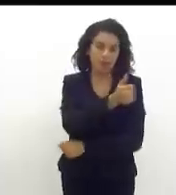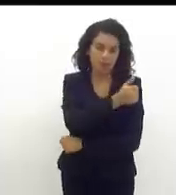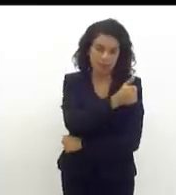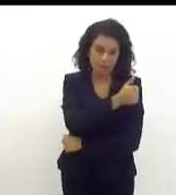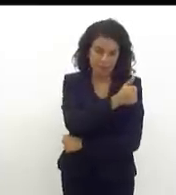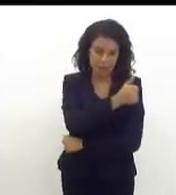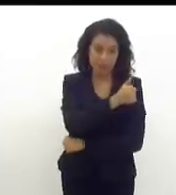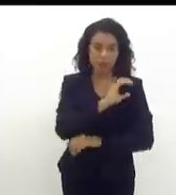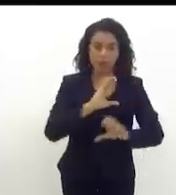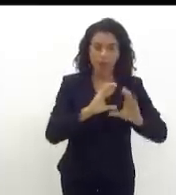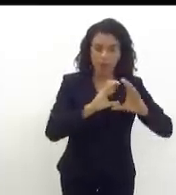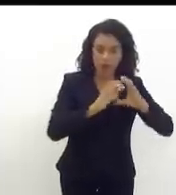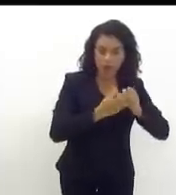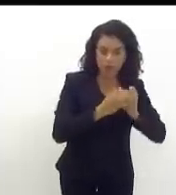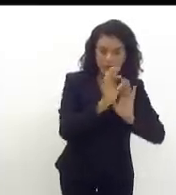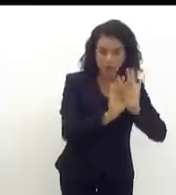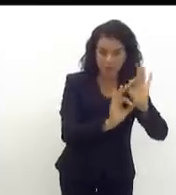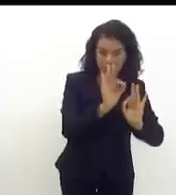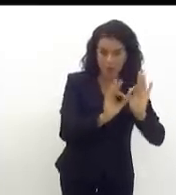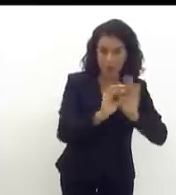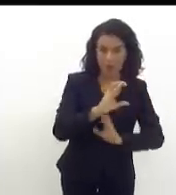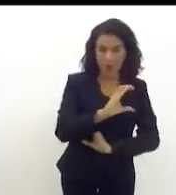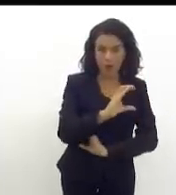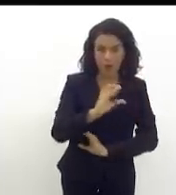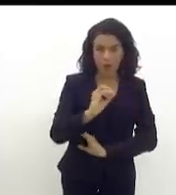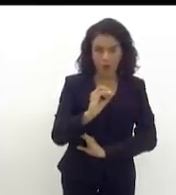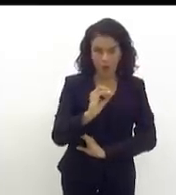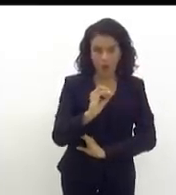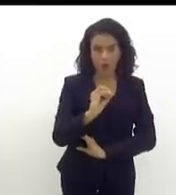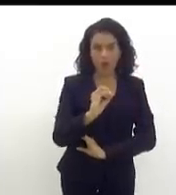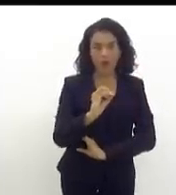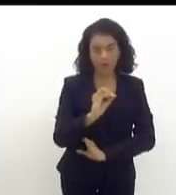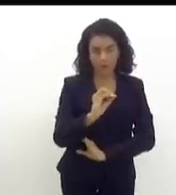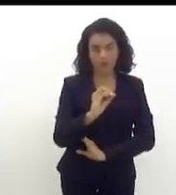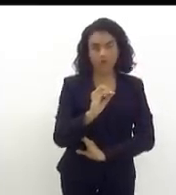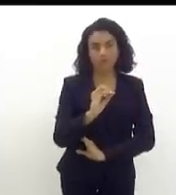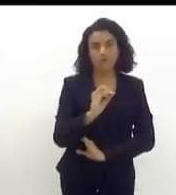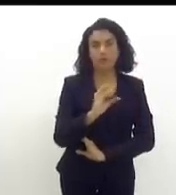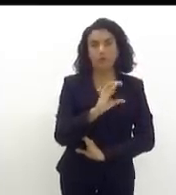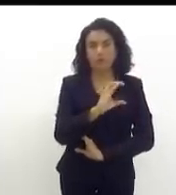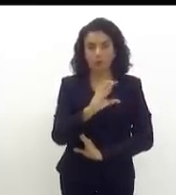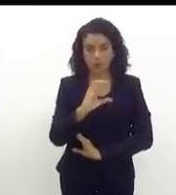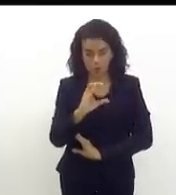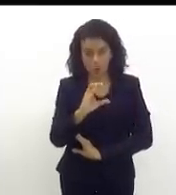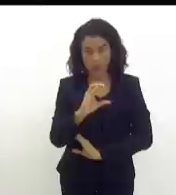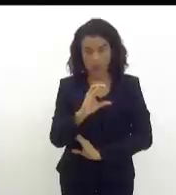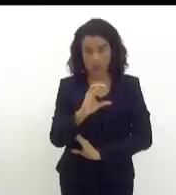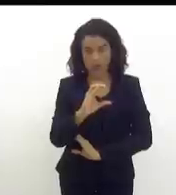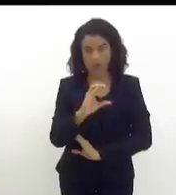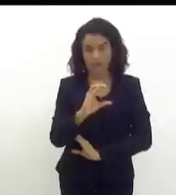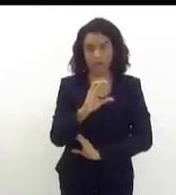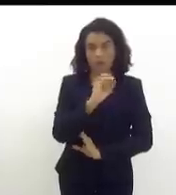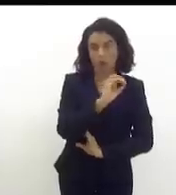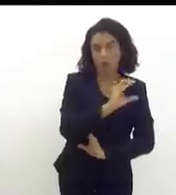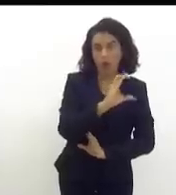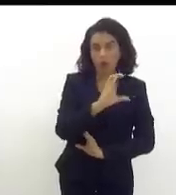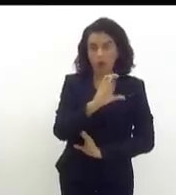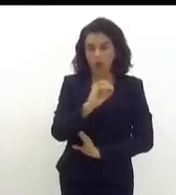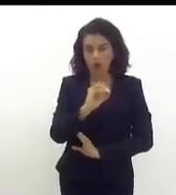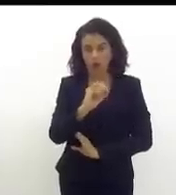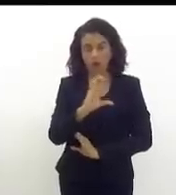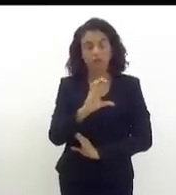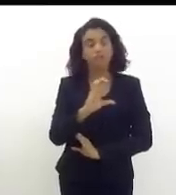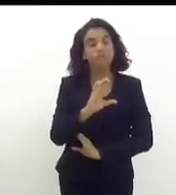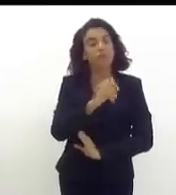a comissão organizadora o coque dos comissão organizadora dos concursados COC alunos